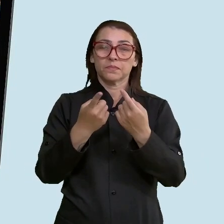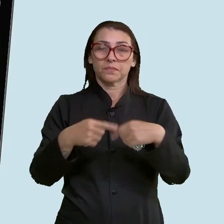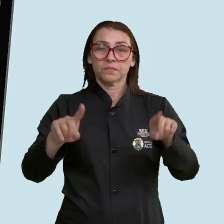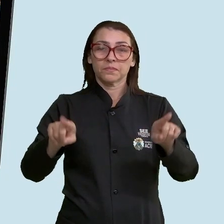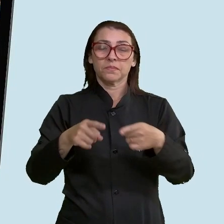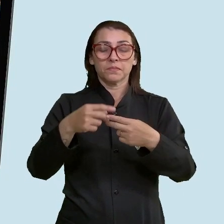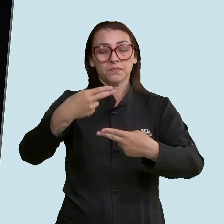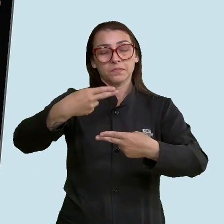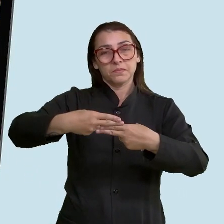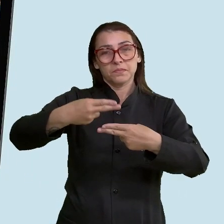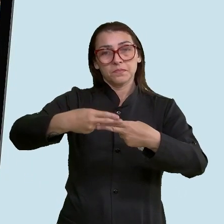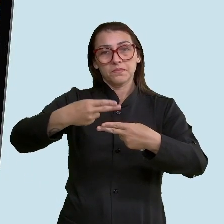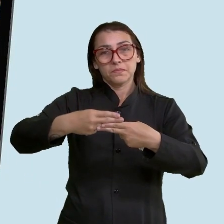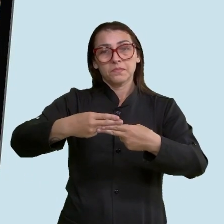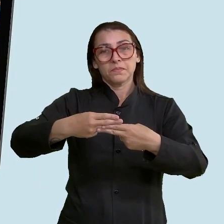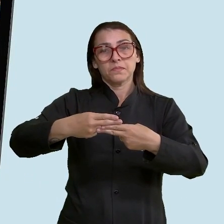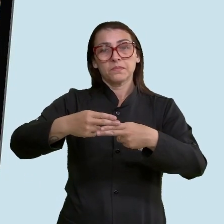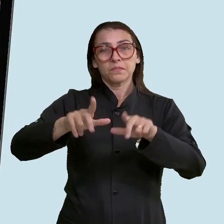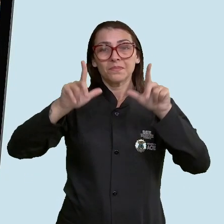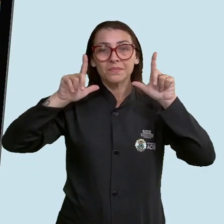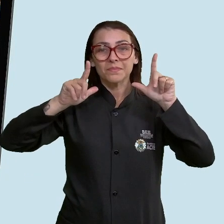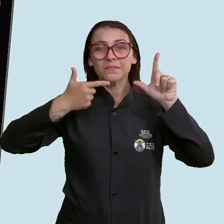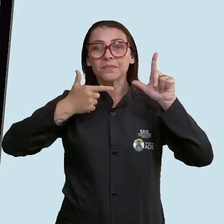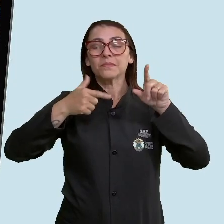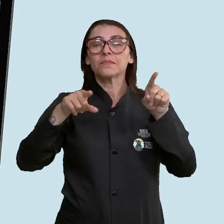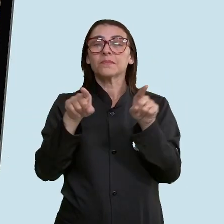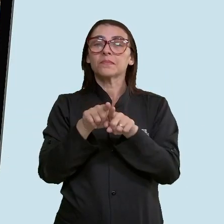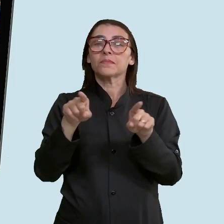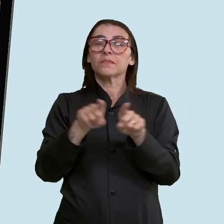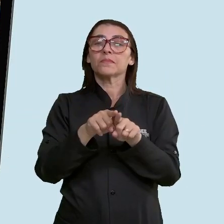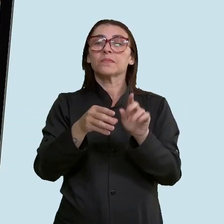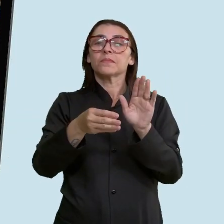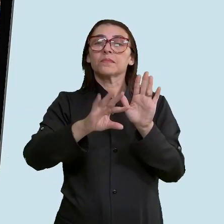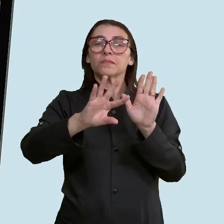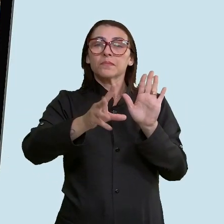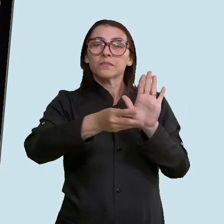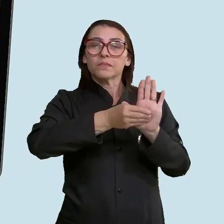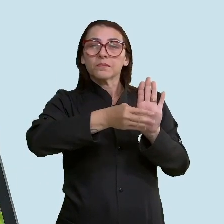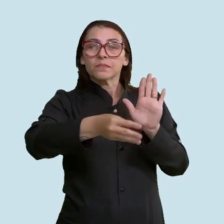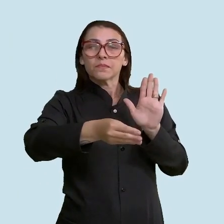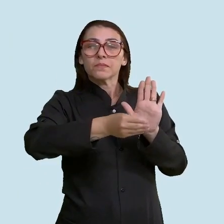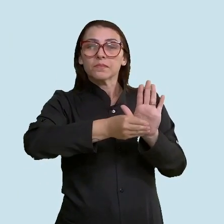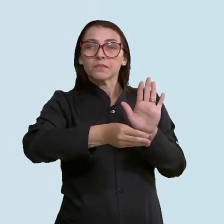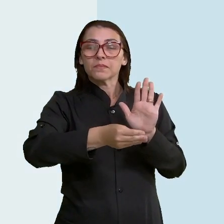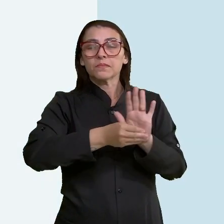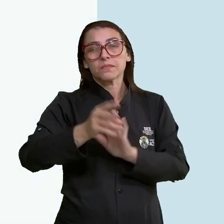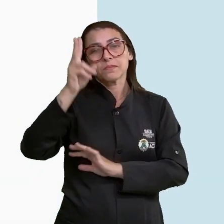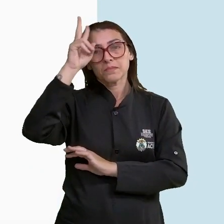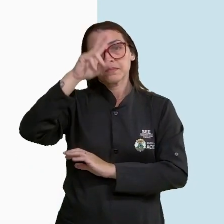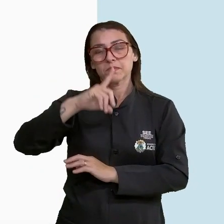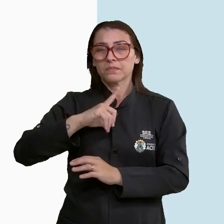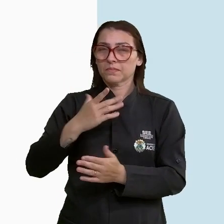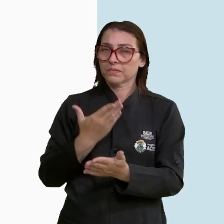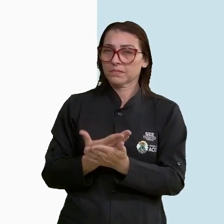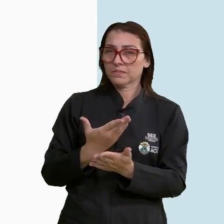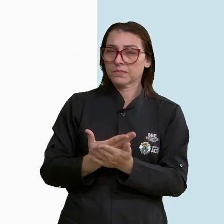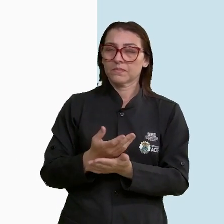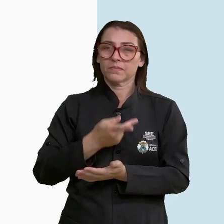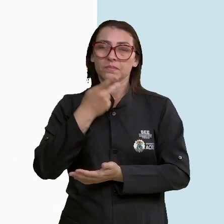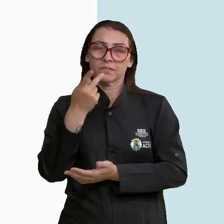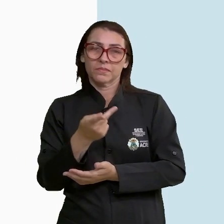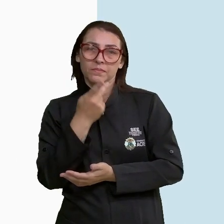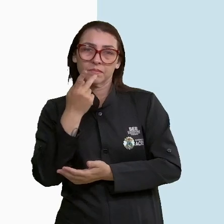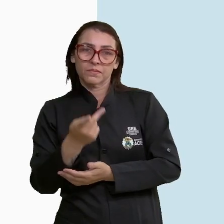nas novelas, nos memes e nas postagens. Lembra que a gente teve uma aula que